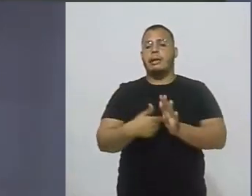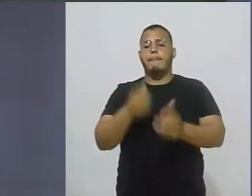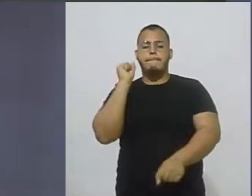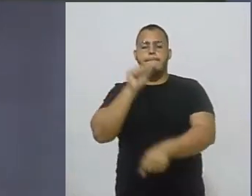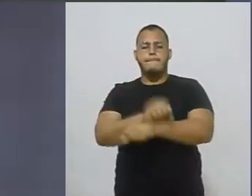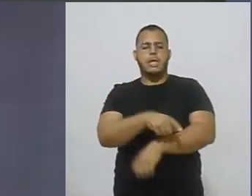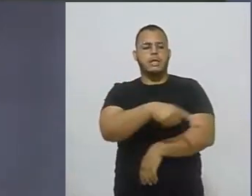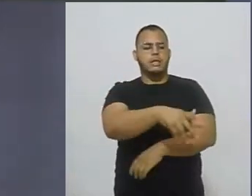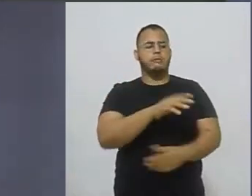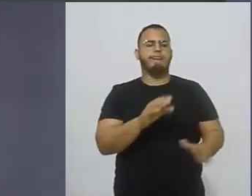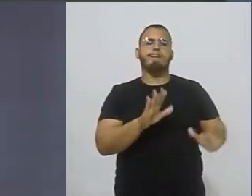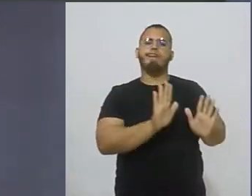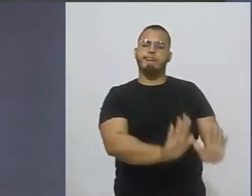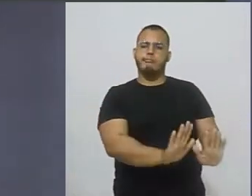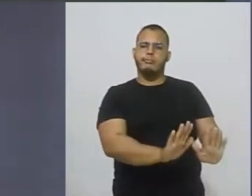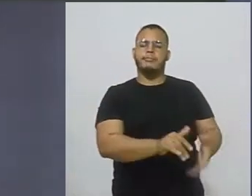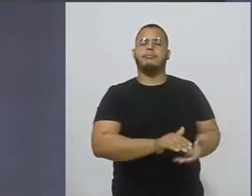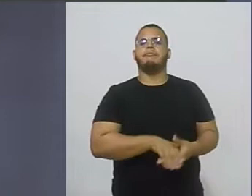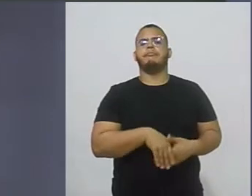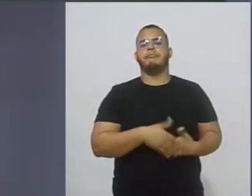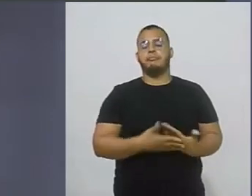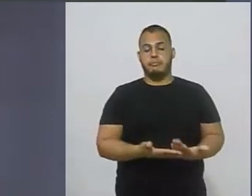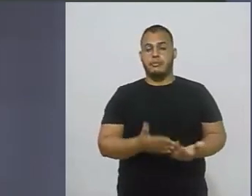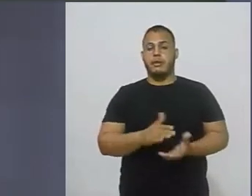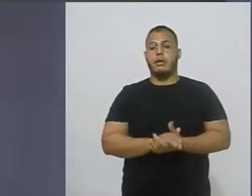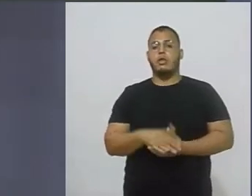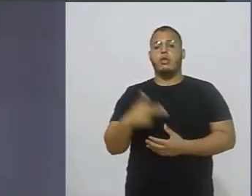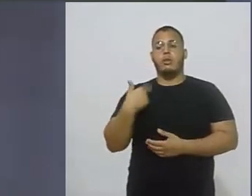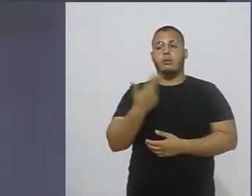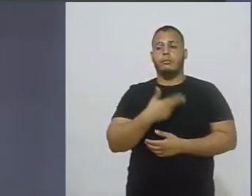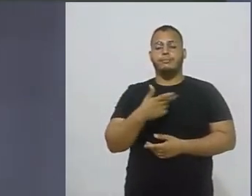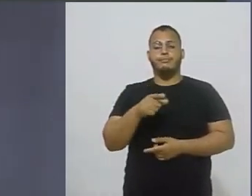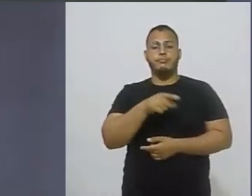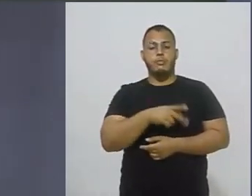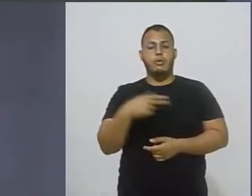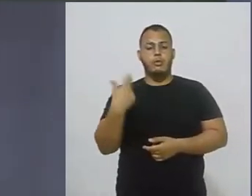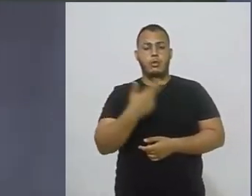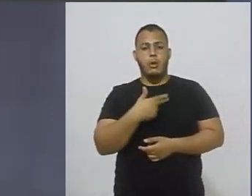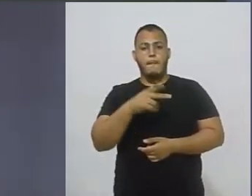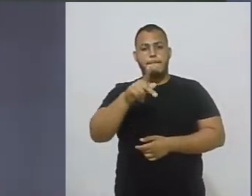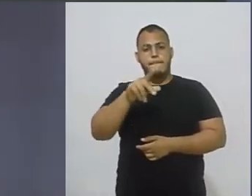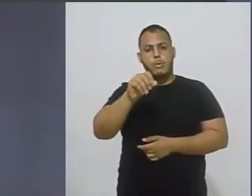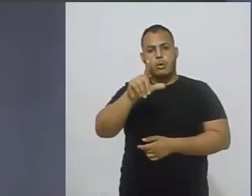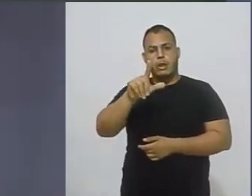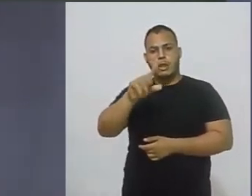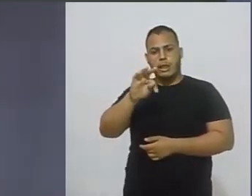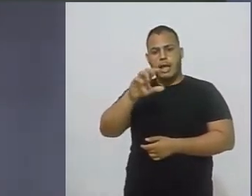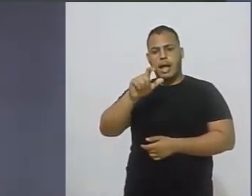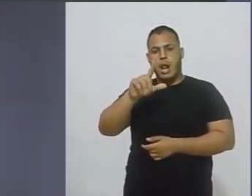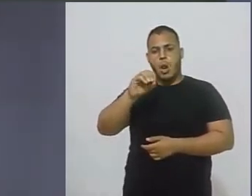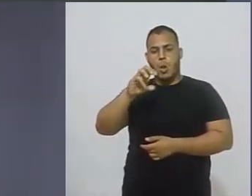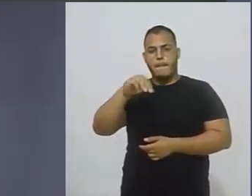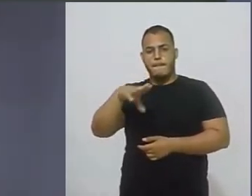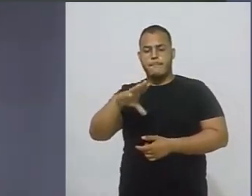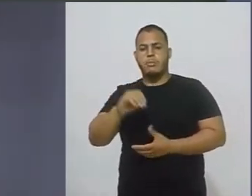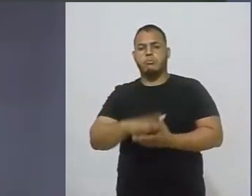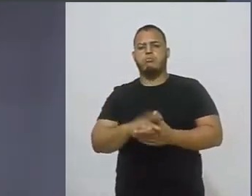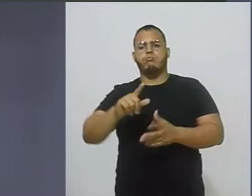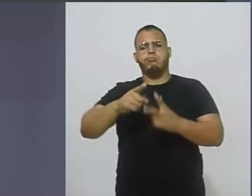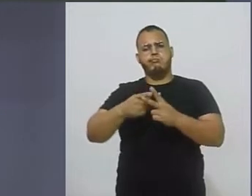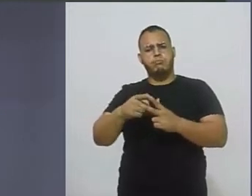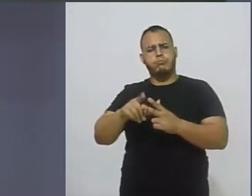de secretar os seus hormônios, certo? Então a gente vai dizer aí que o hipotálamo, ele está regulando aí o funcionamento